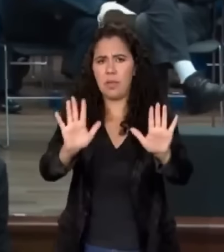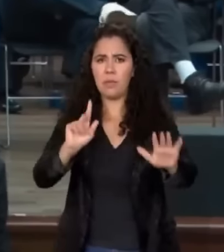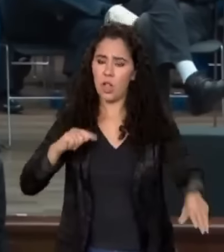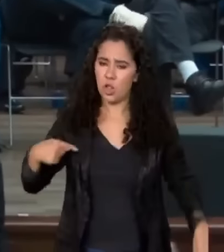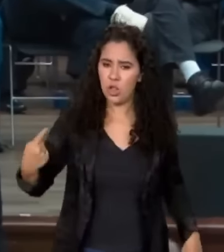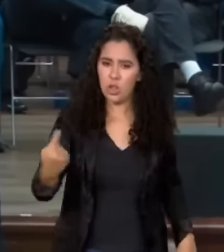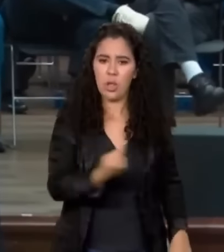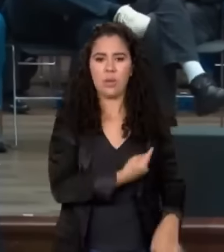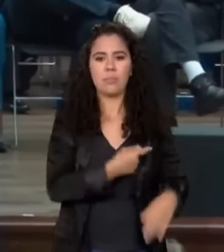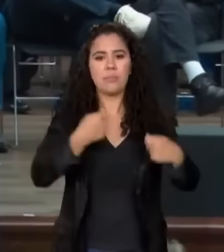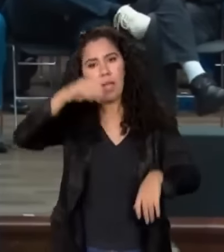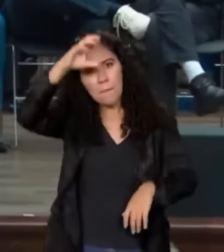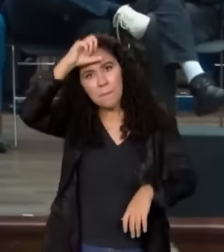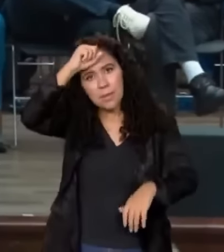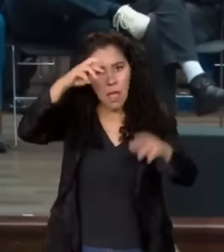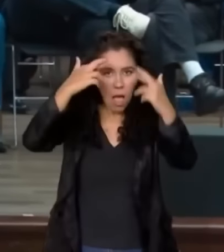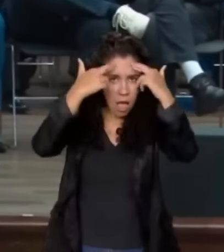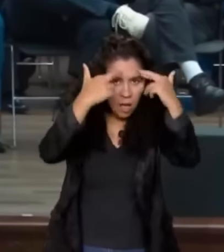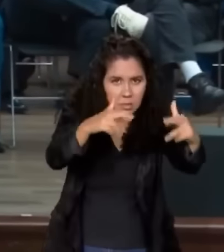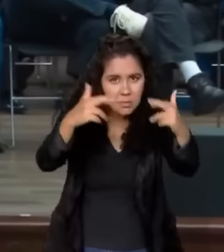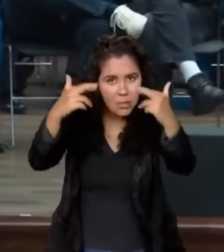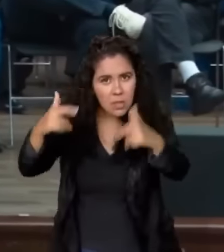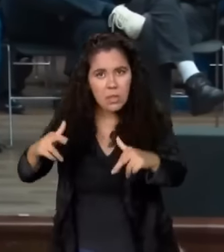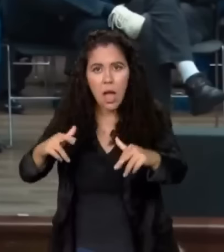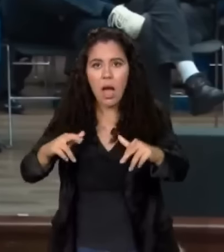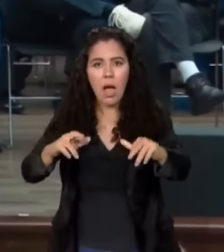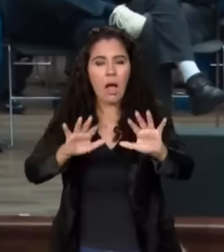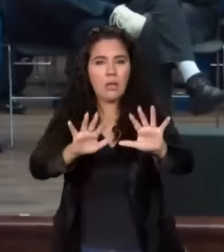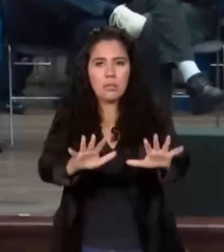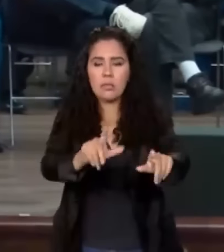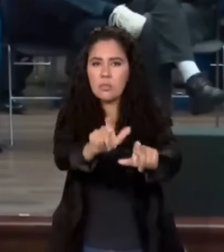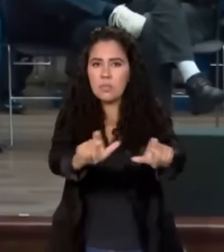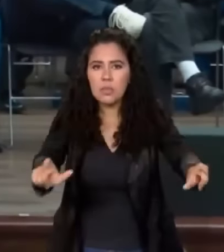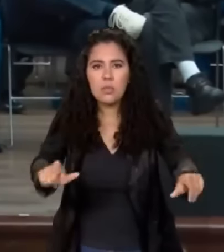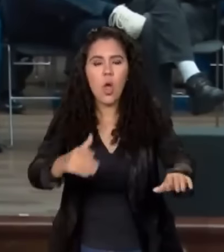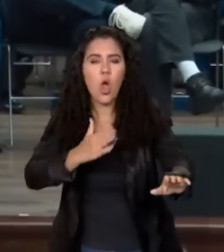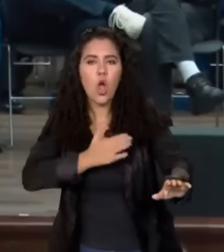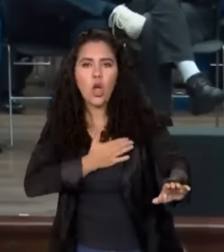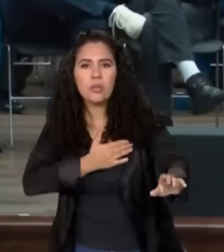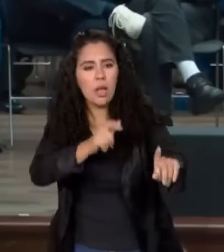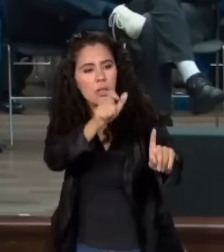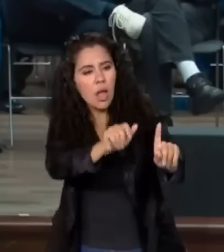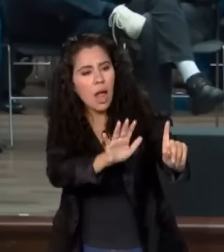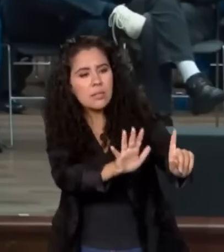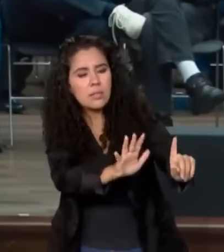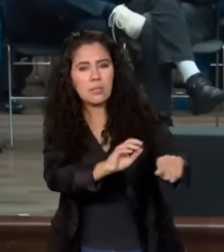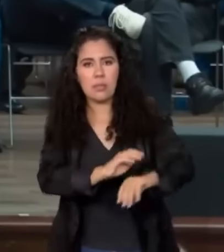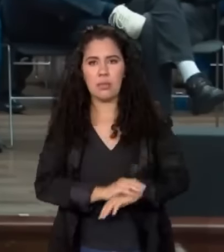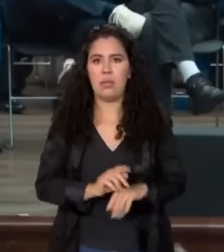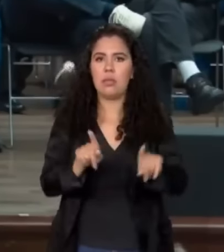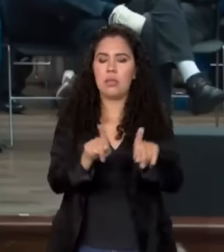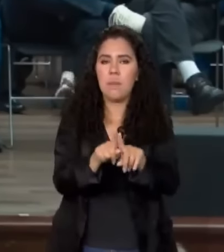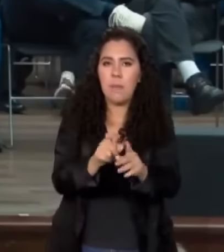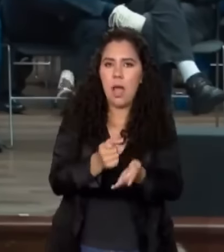aprender a respeitar as pessoas como elas são, gostar delas como elas são e ajudar sempre os mais necessitados.